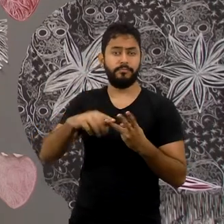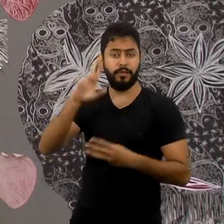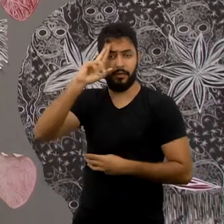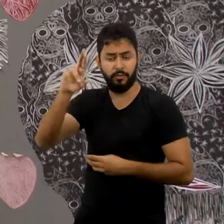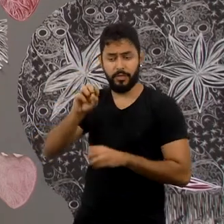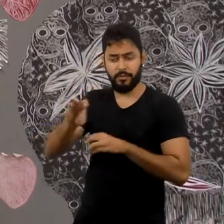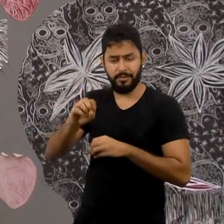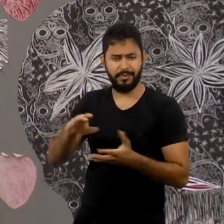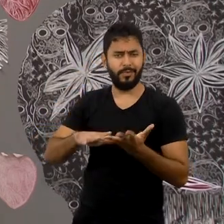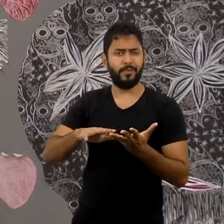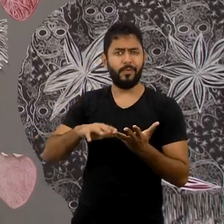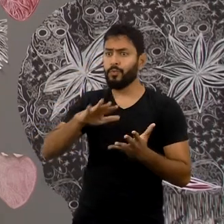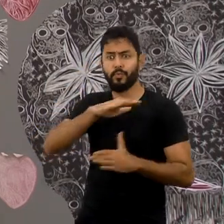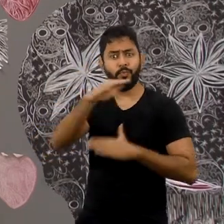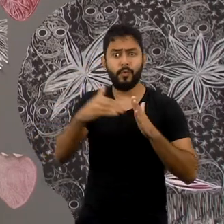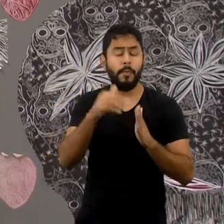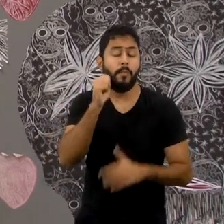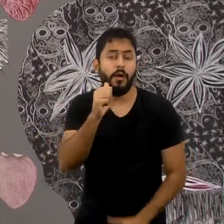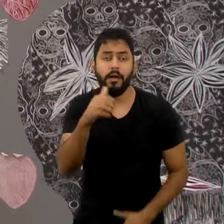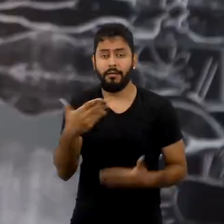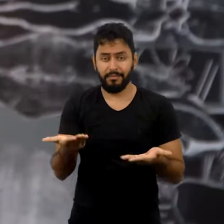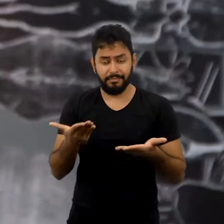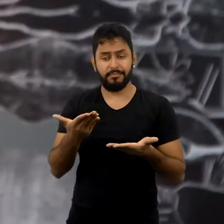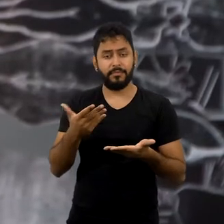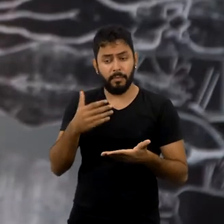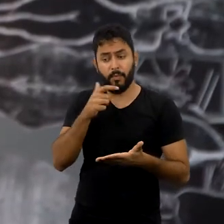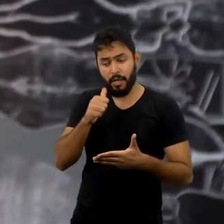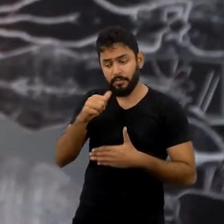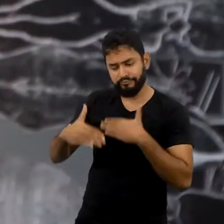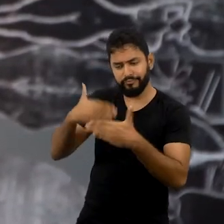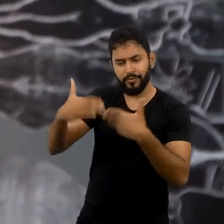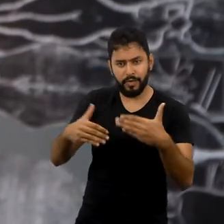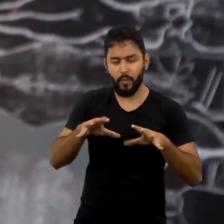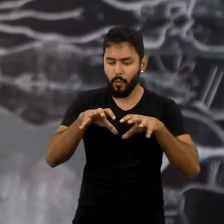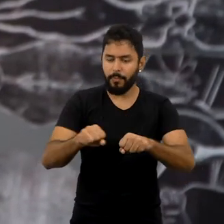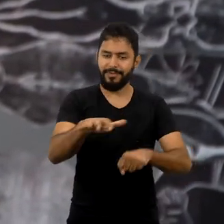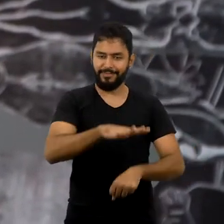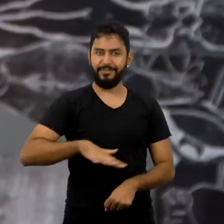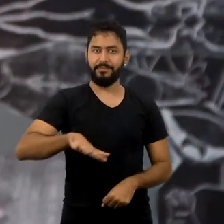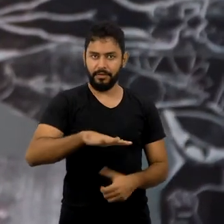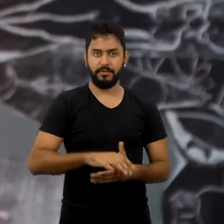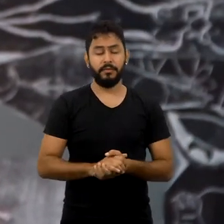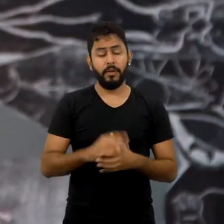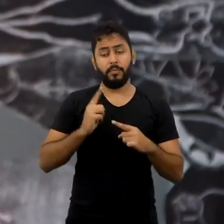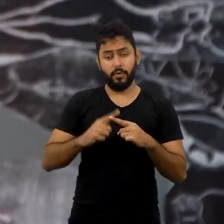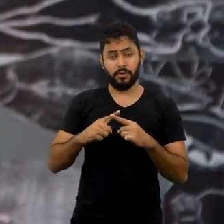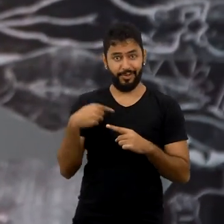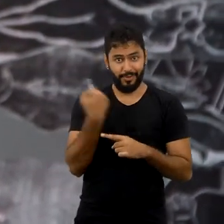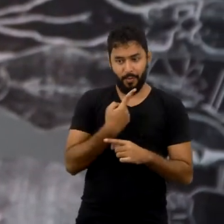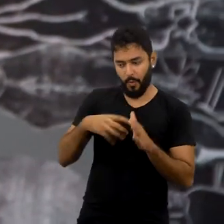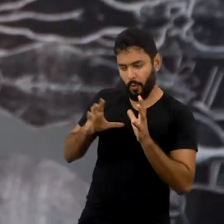as mulheres caminhando nesses espaços, né? Porque aqui, pelo menos eu falo do nosso grupo, é que